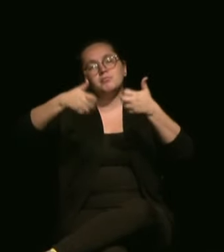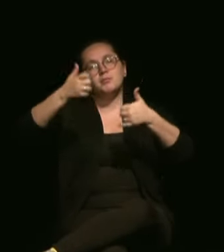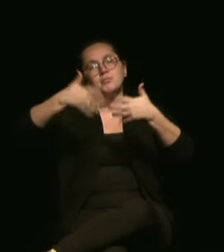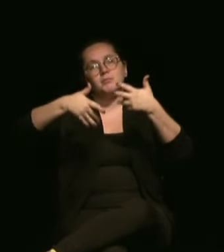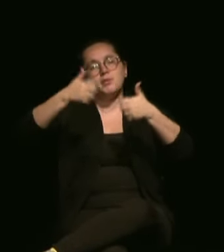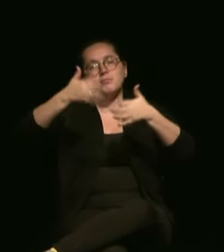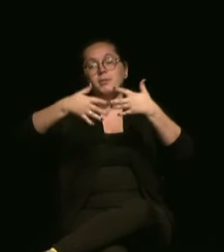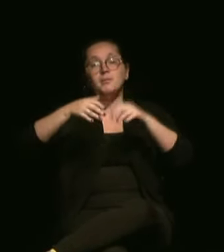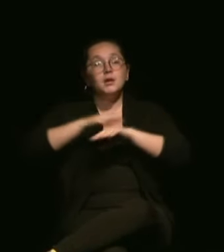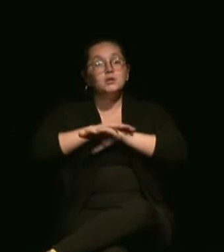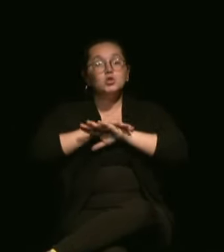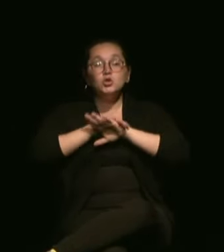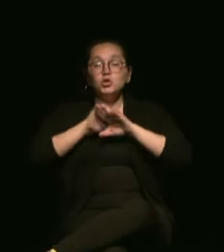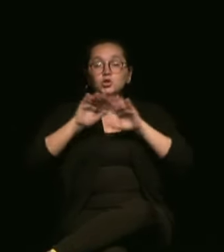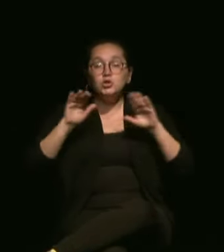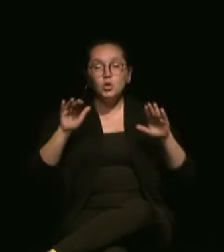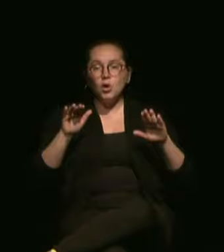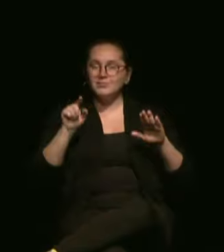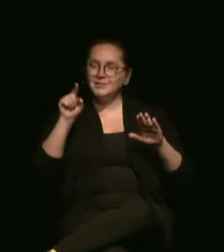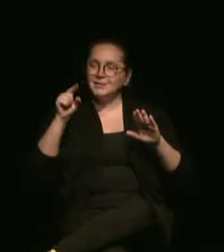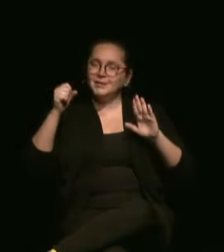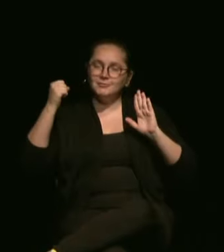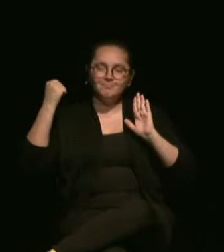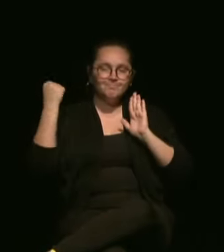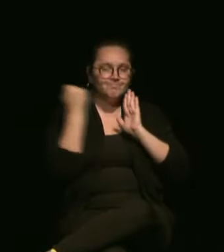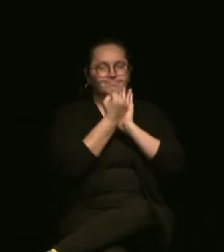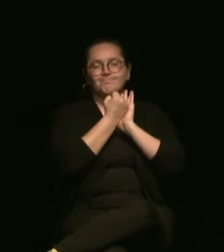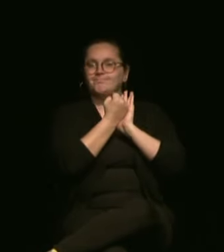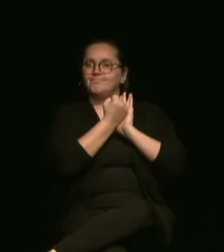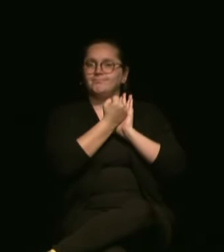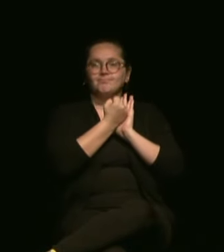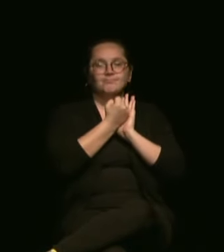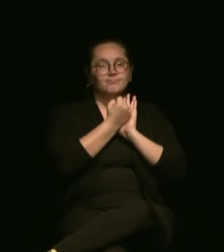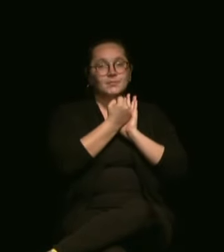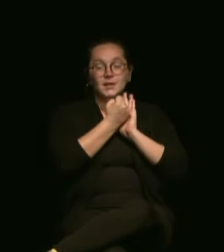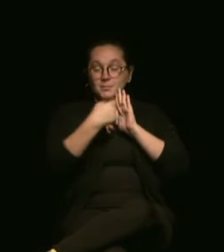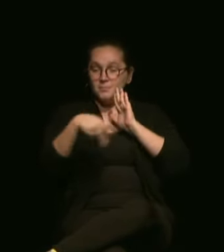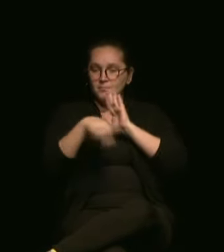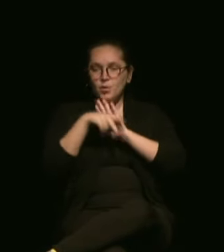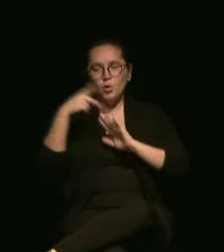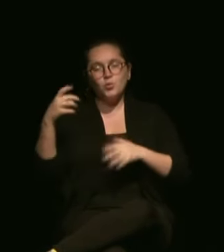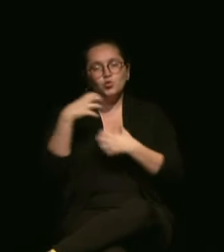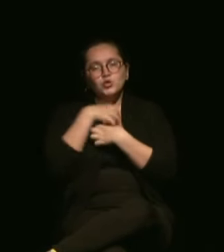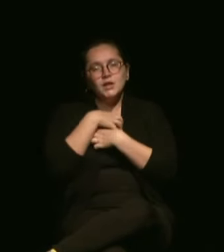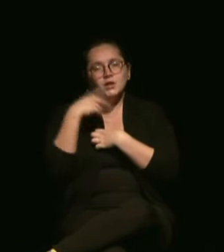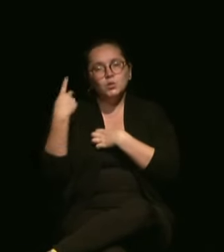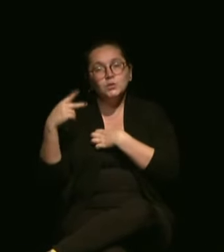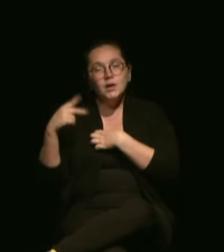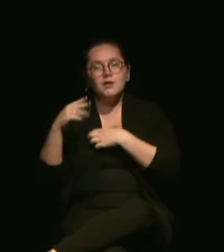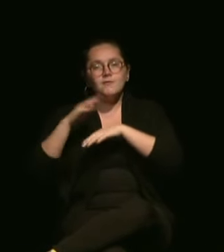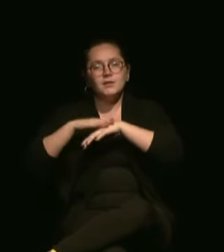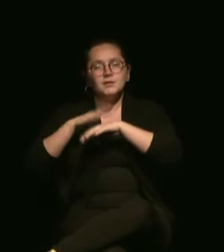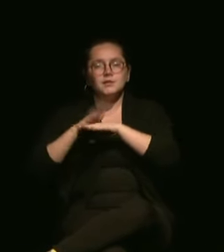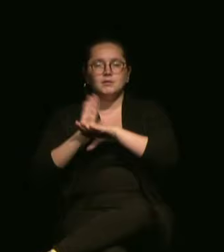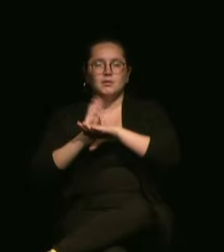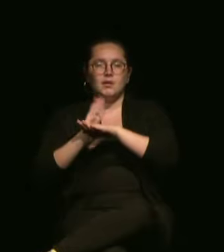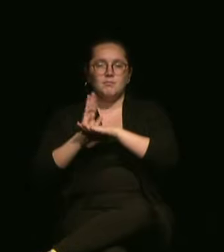dele. Isso vai ser uma marca, pensem, do cinema do Coutinho, da segunda fase.